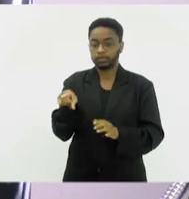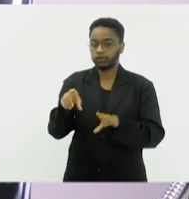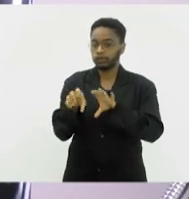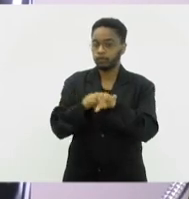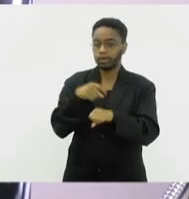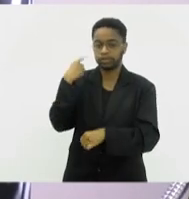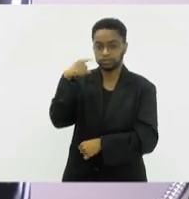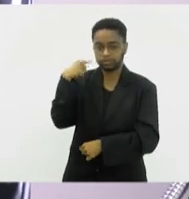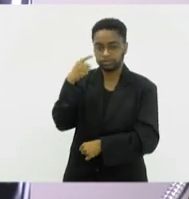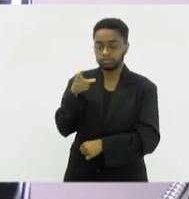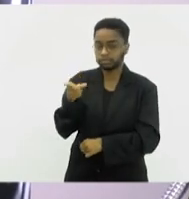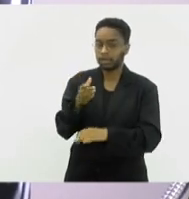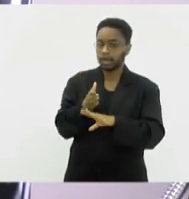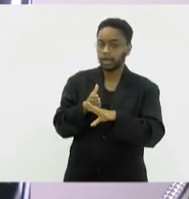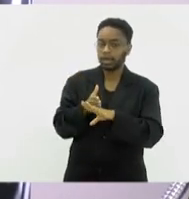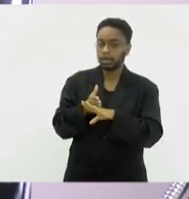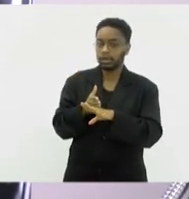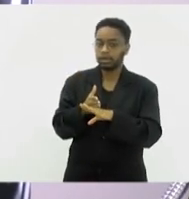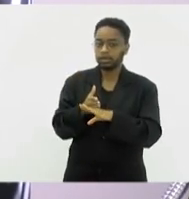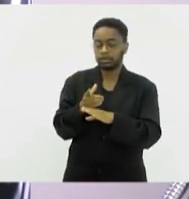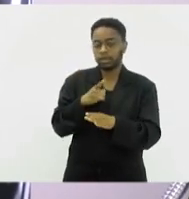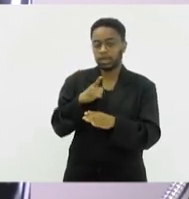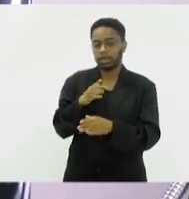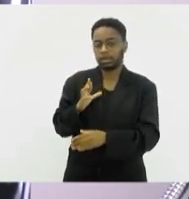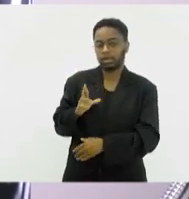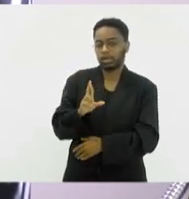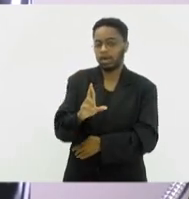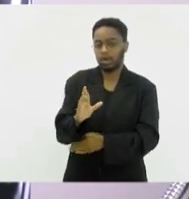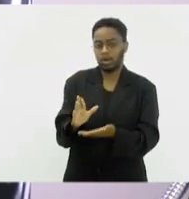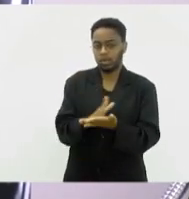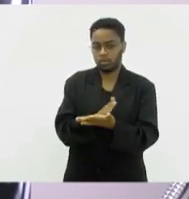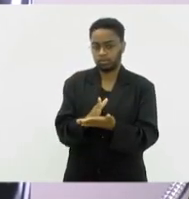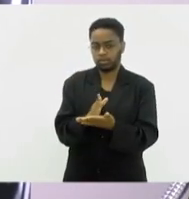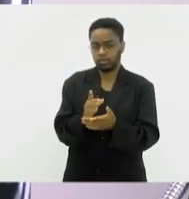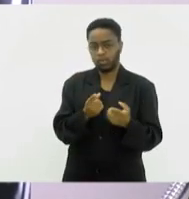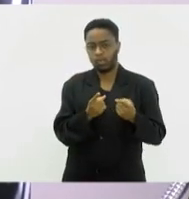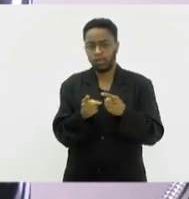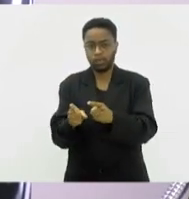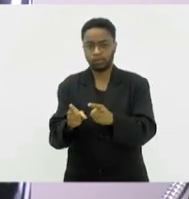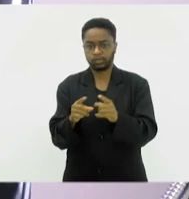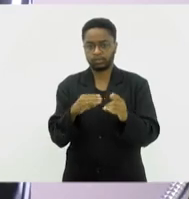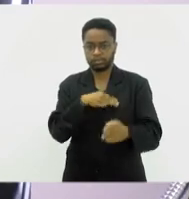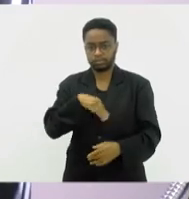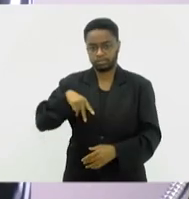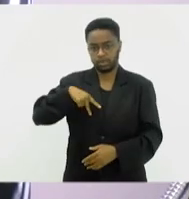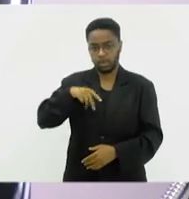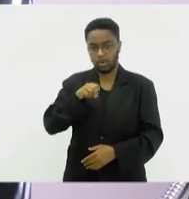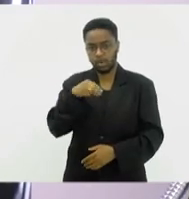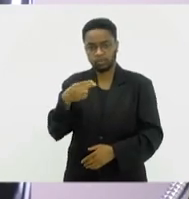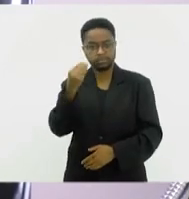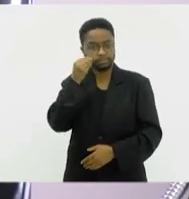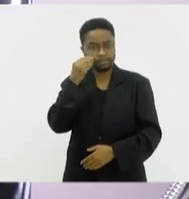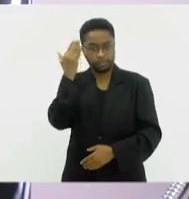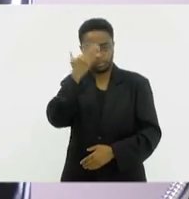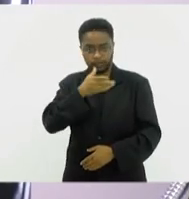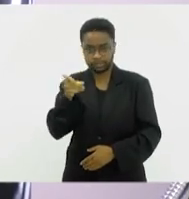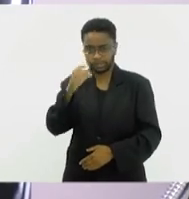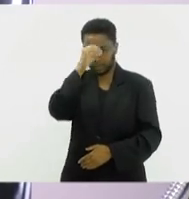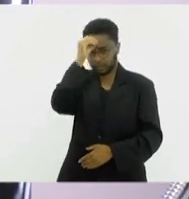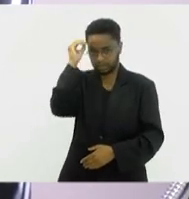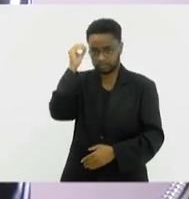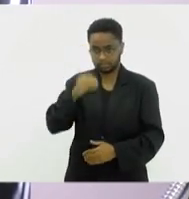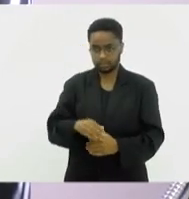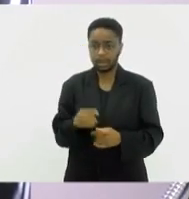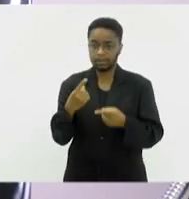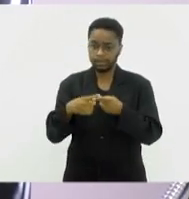em direito, só ingressou com alguma representação contra o Ministério Público, não, alguma coisa assim, para poder provar a inocência do senhor? Não. Porque